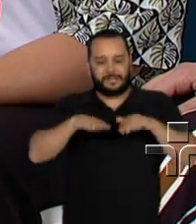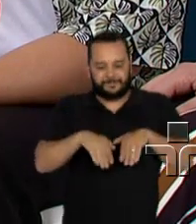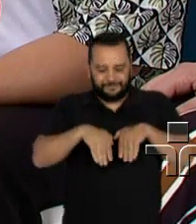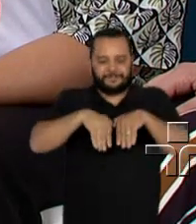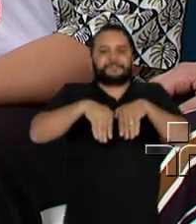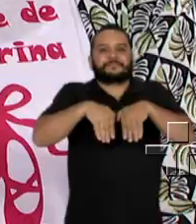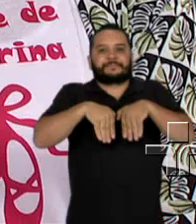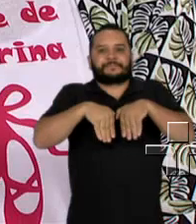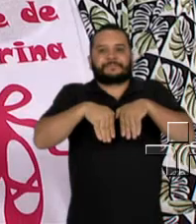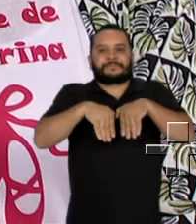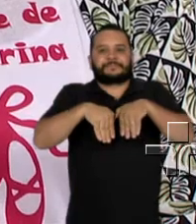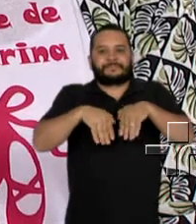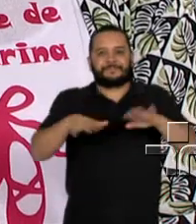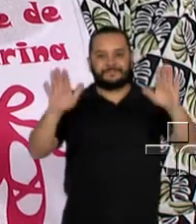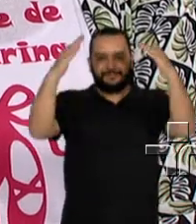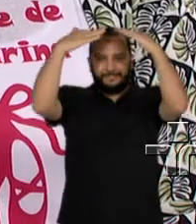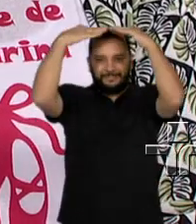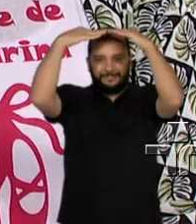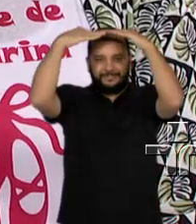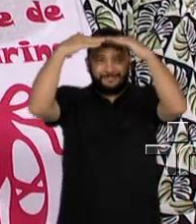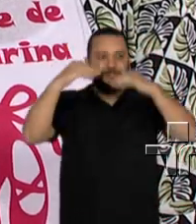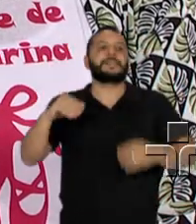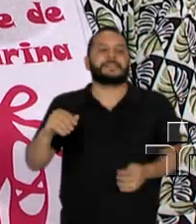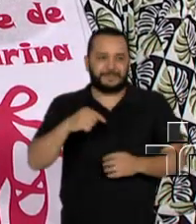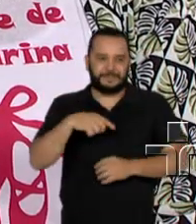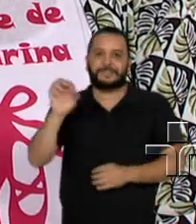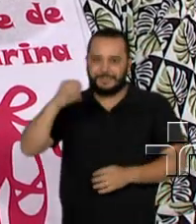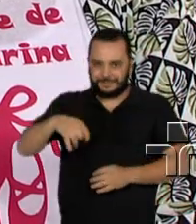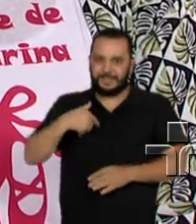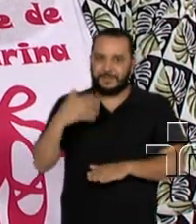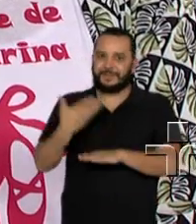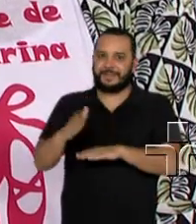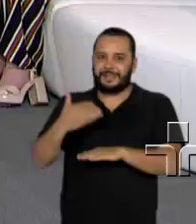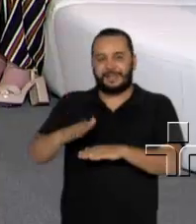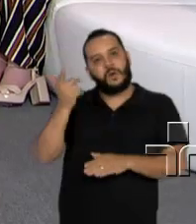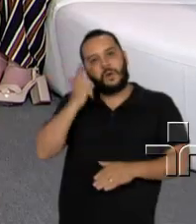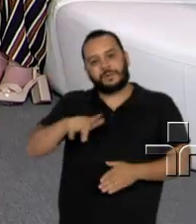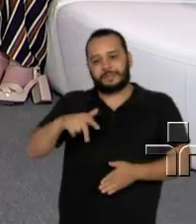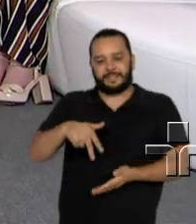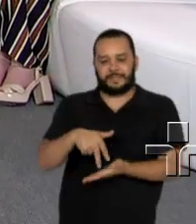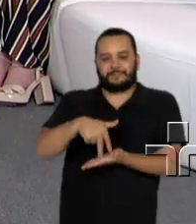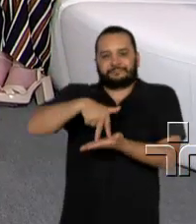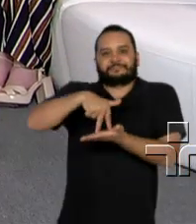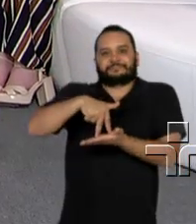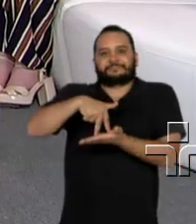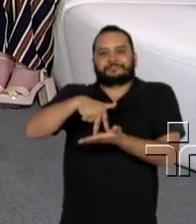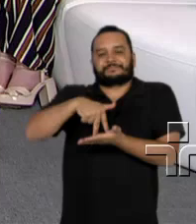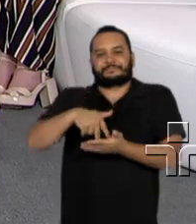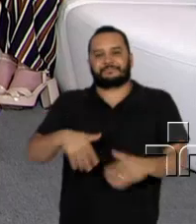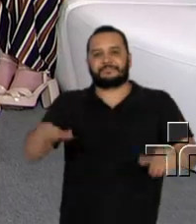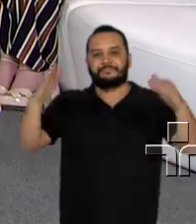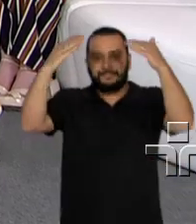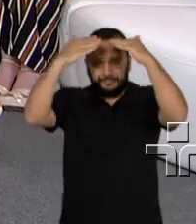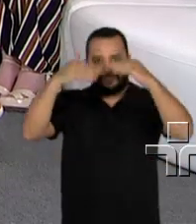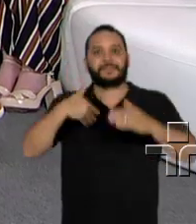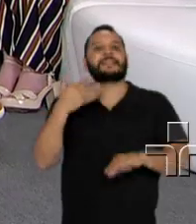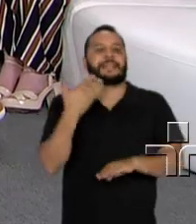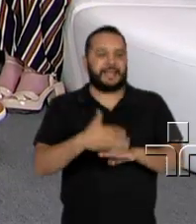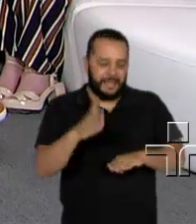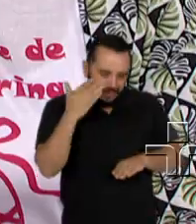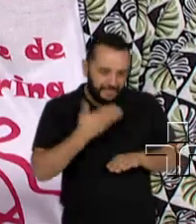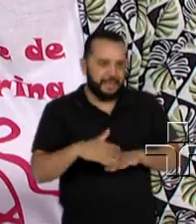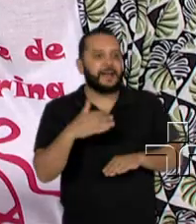equilíbrio mas num é comum das fontes conseguiu contudo é um balé tem isso né tem que treinar bastante e